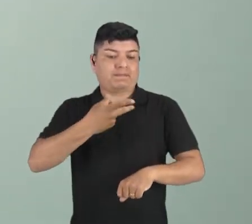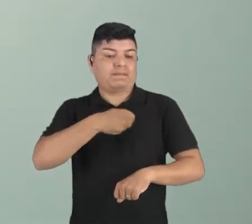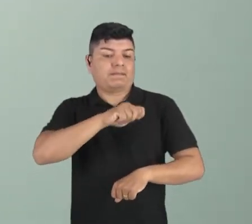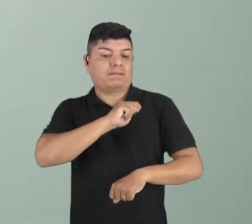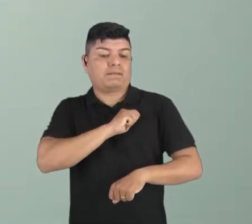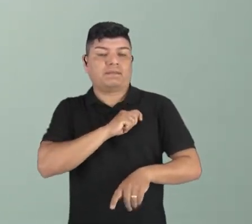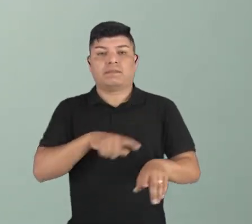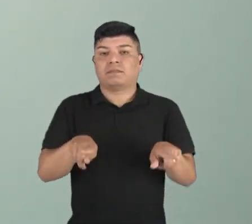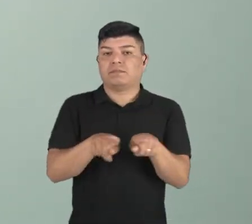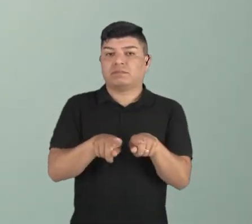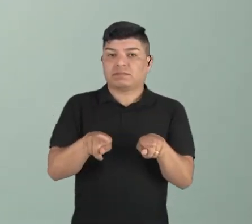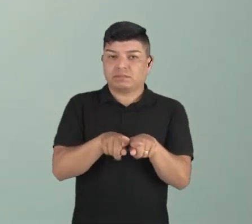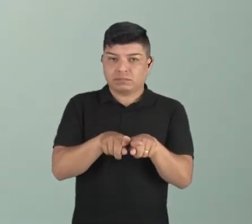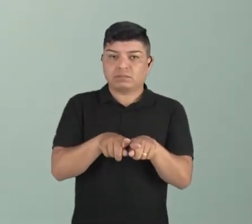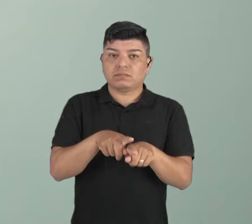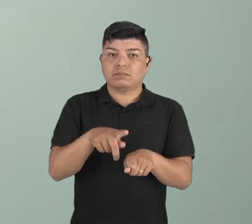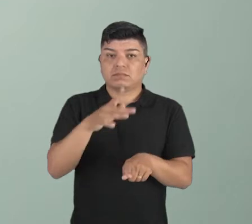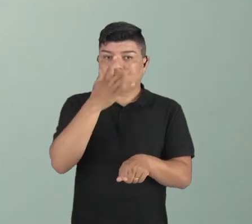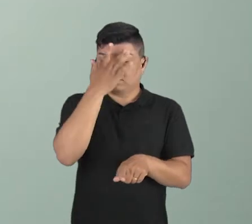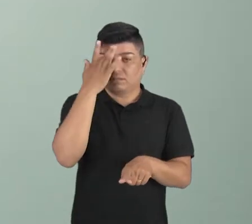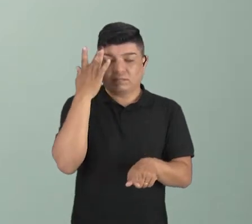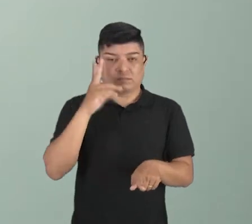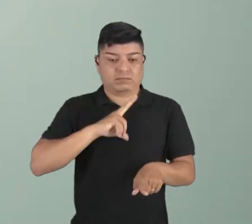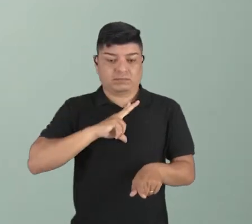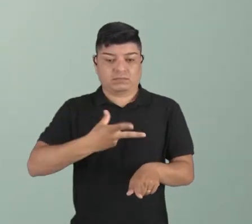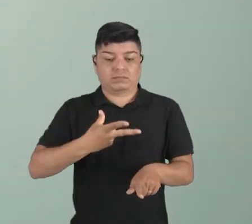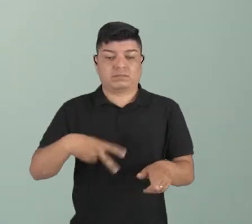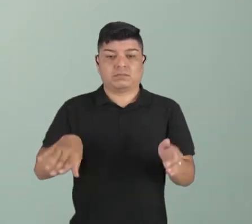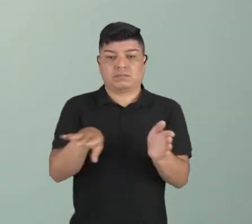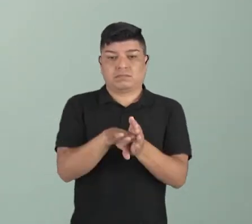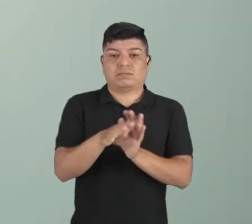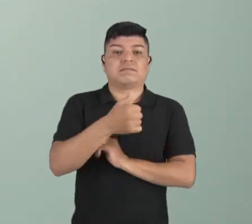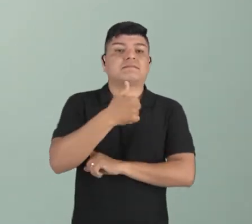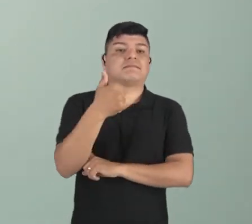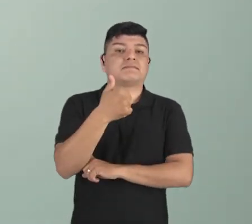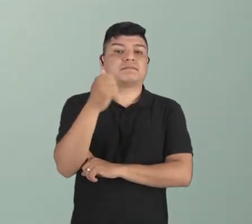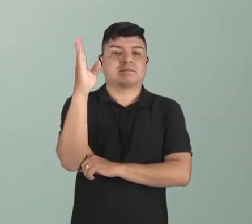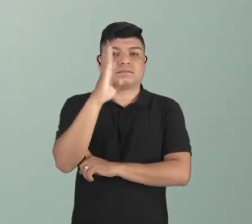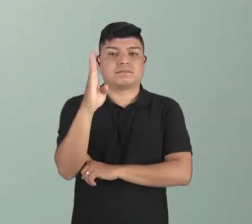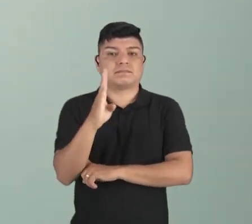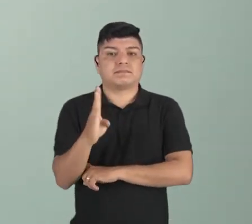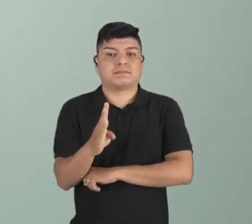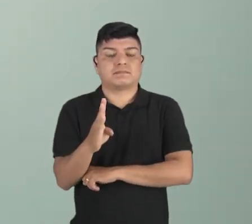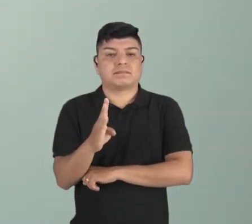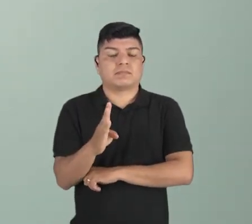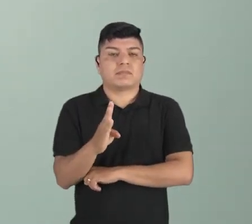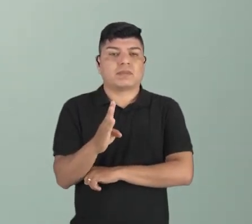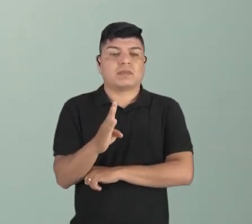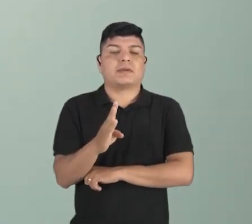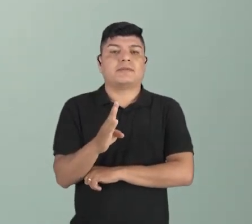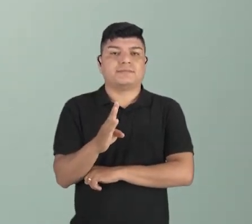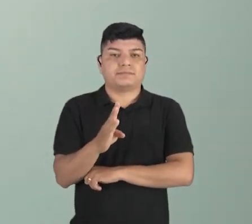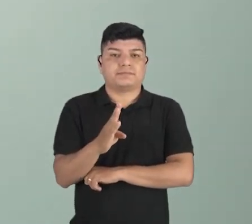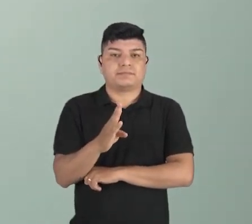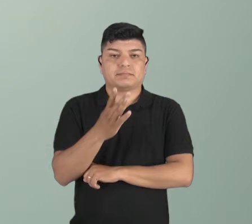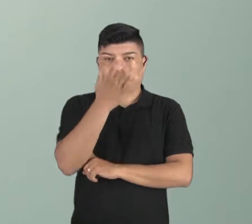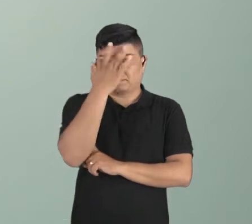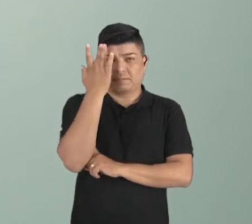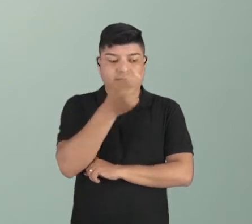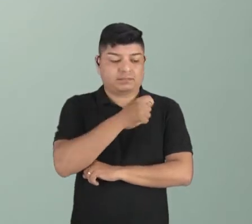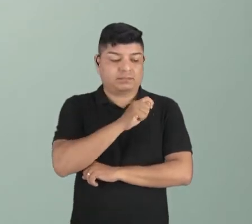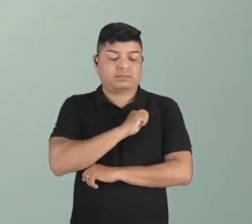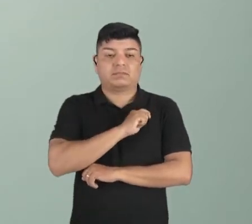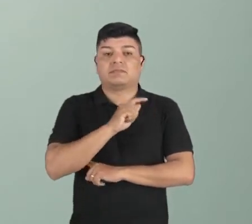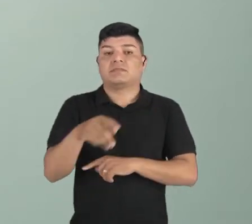portugueses chegarem, né, nessa parte aqui primeiro, que hoje se chama de Brasil, os espanhóis,